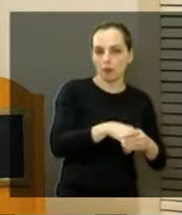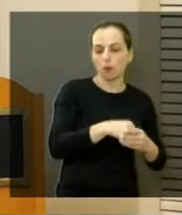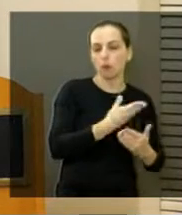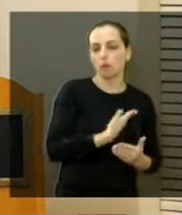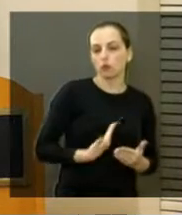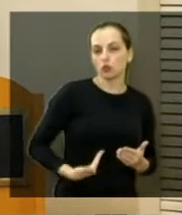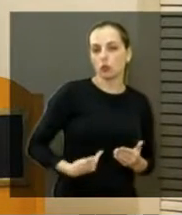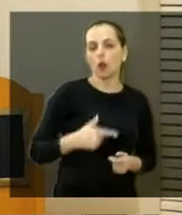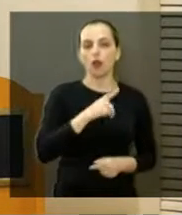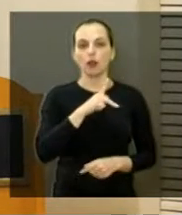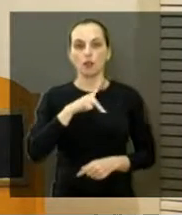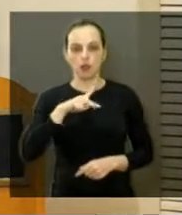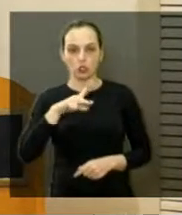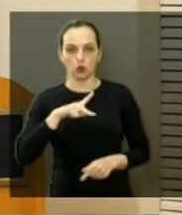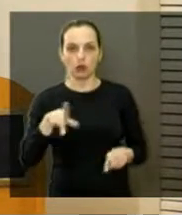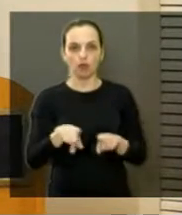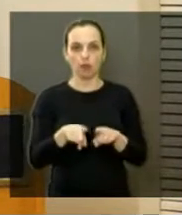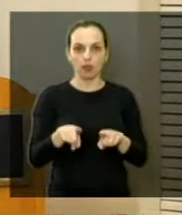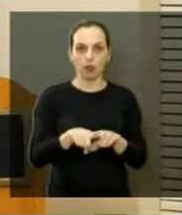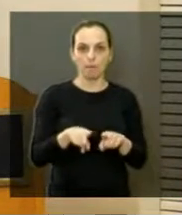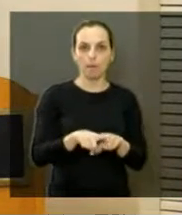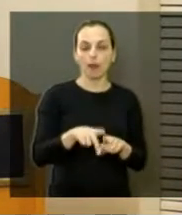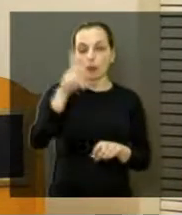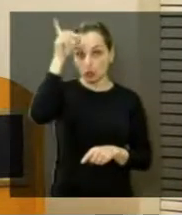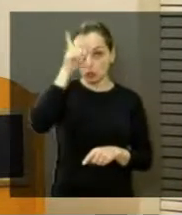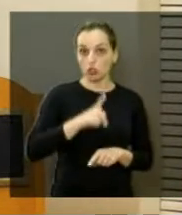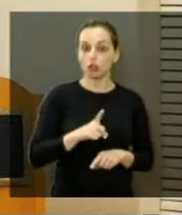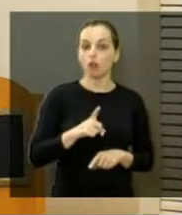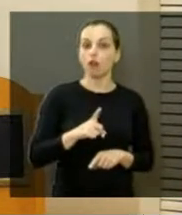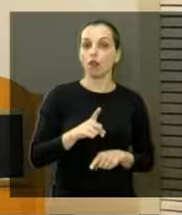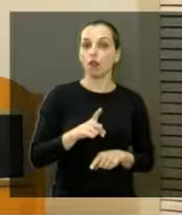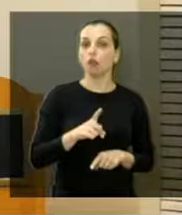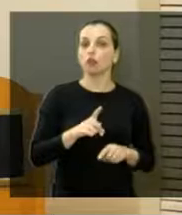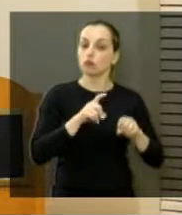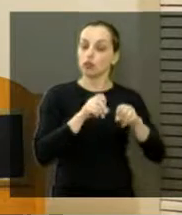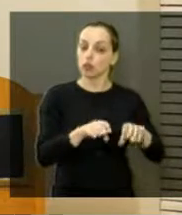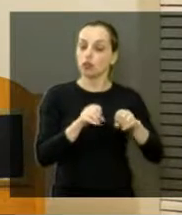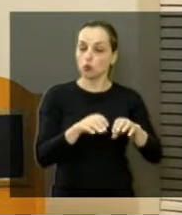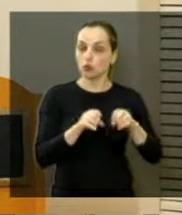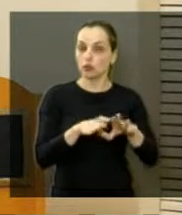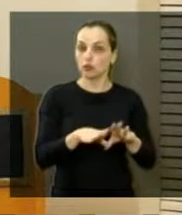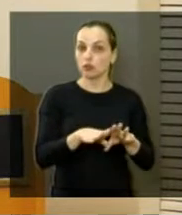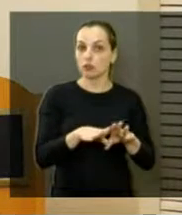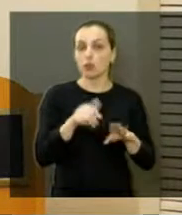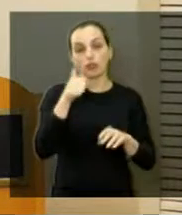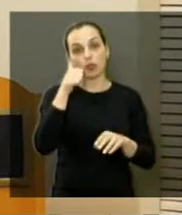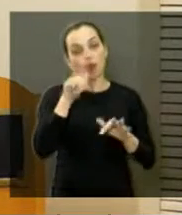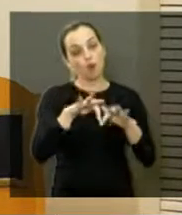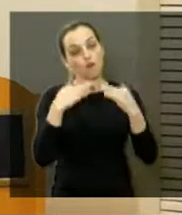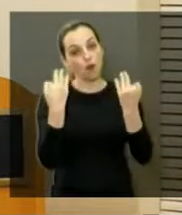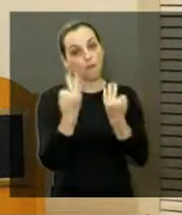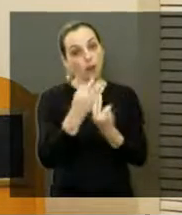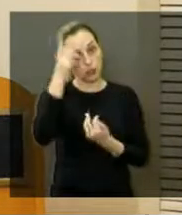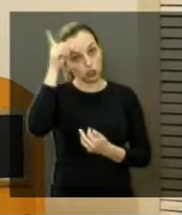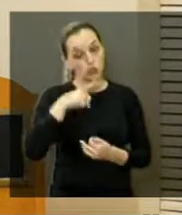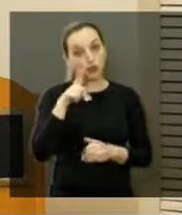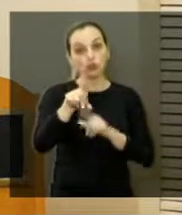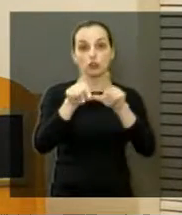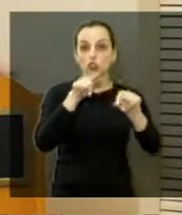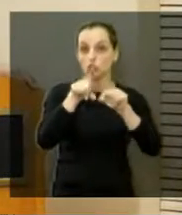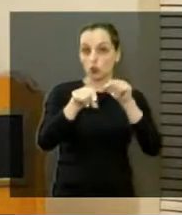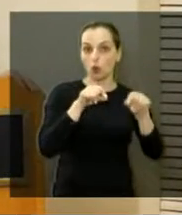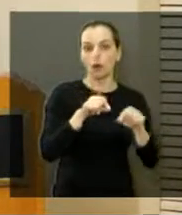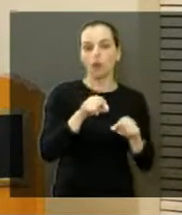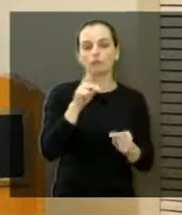prioridade de direito na educação que será aplicada nos seus filhos. Os pais têm direito. É